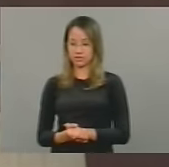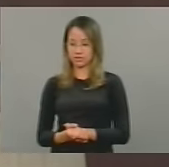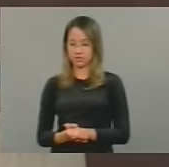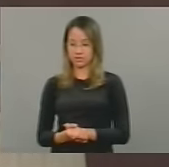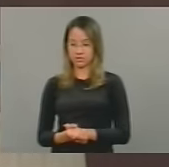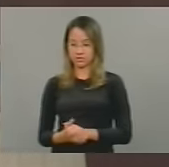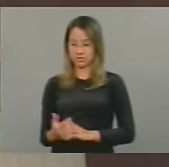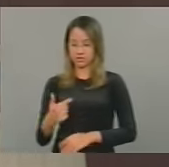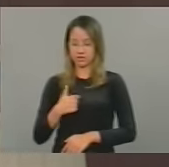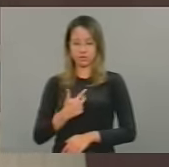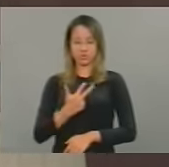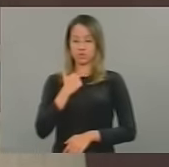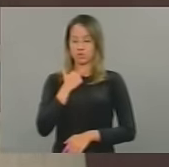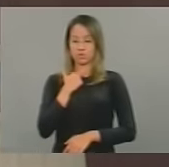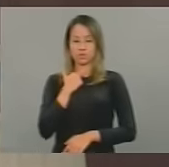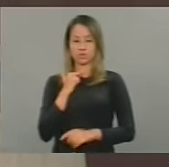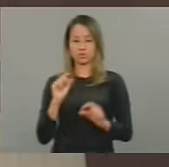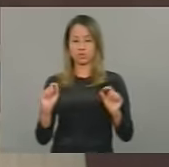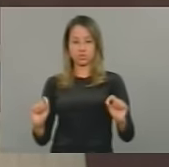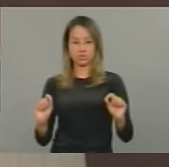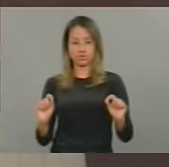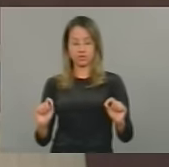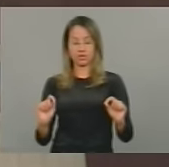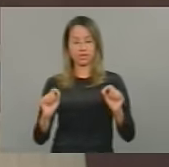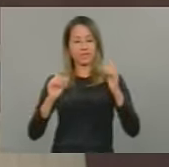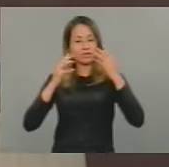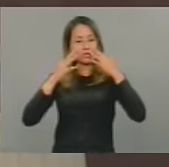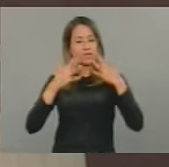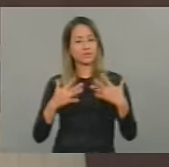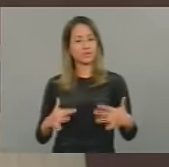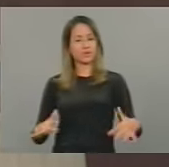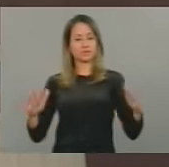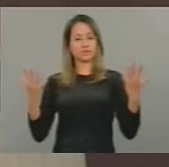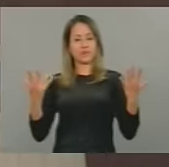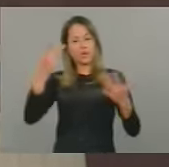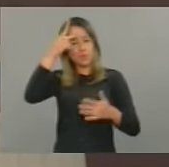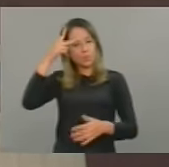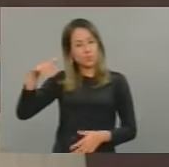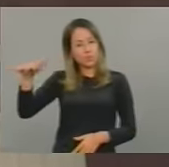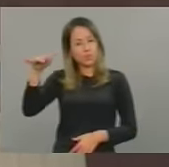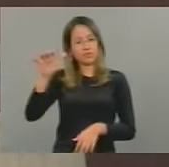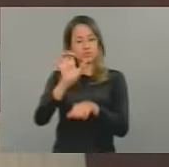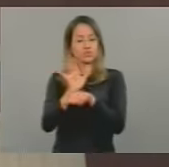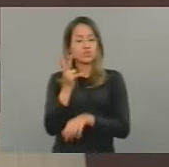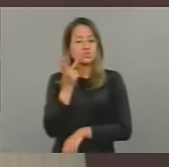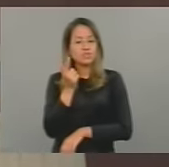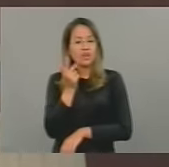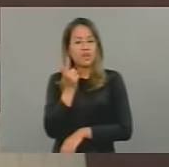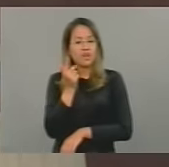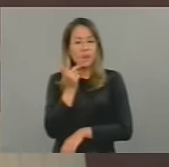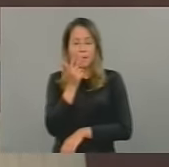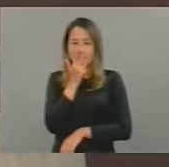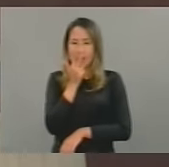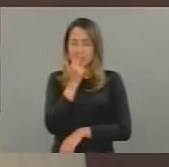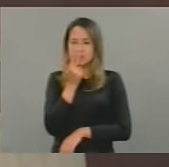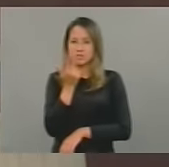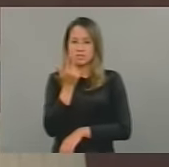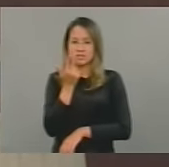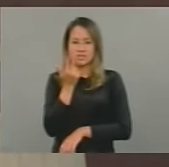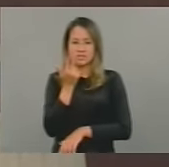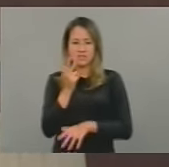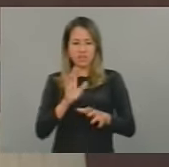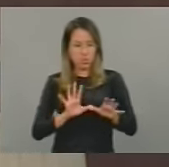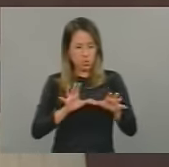posso, de forma alguma, naturalizar, é que o povo do Ceará dê ao Brasil mais uma manifestação